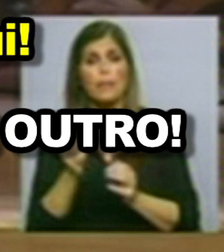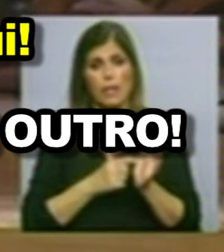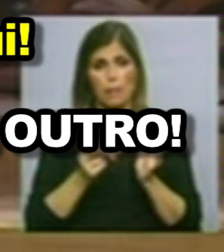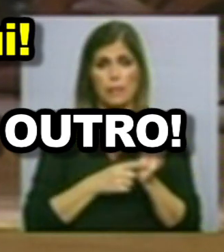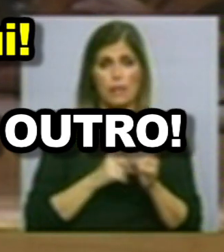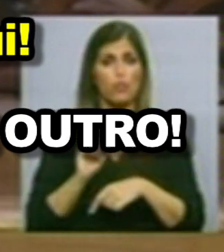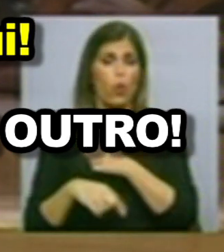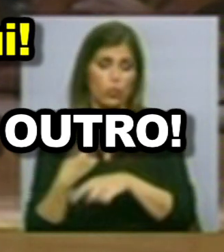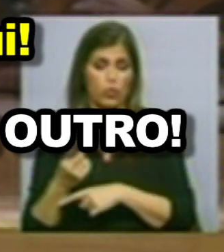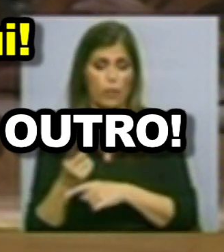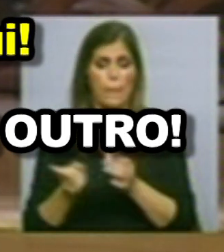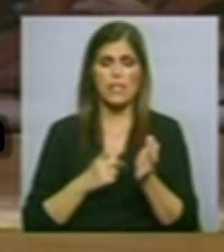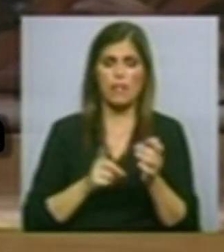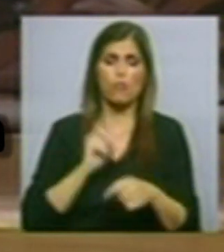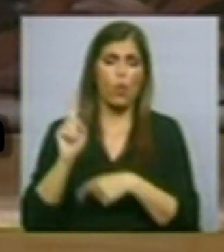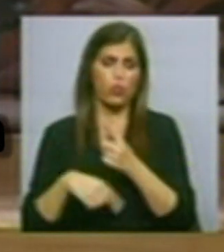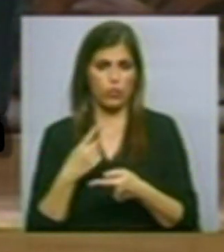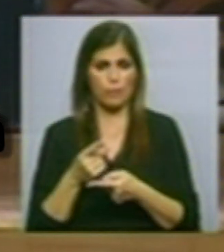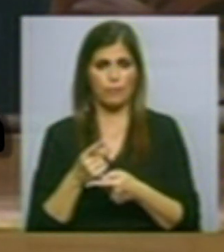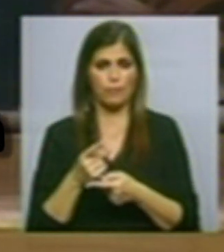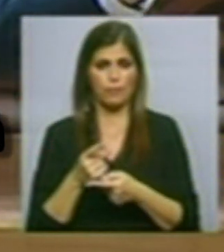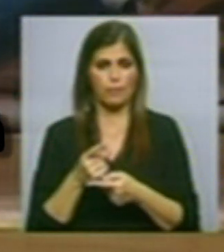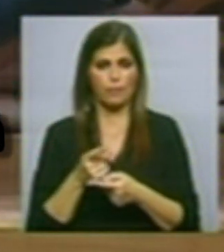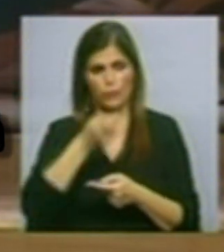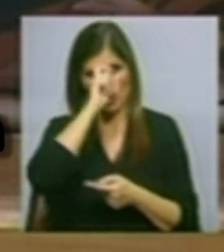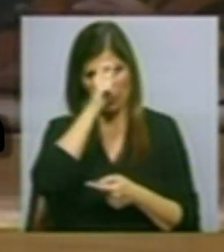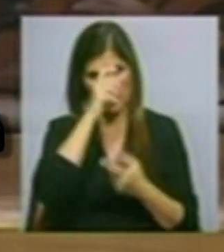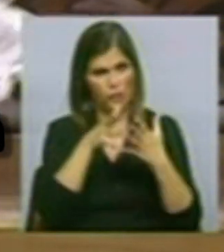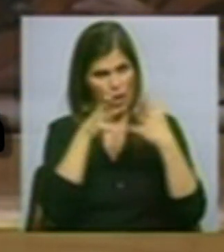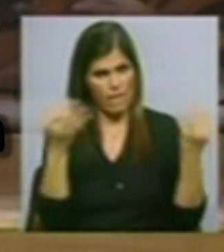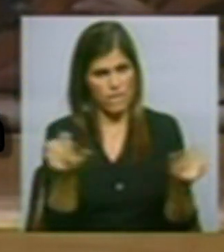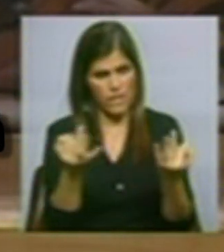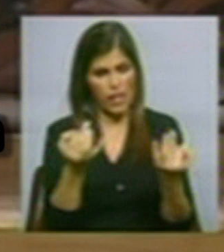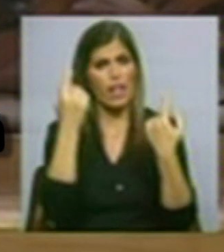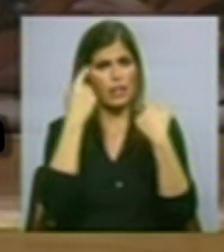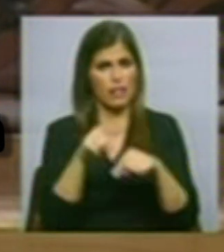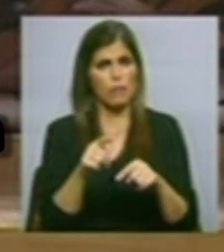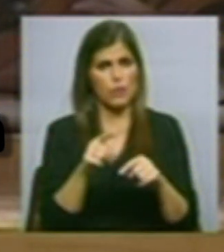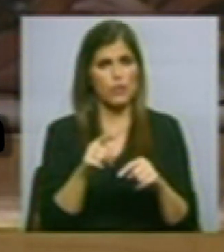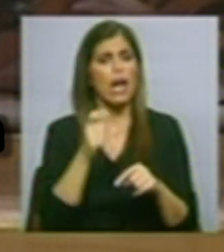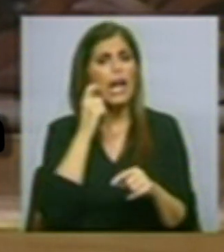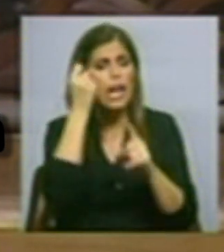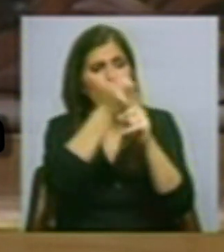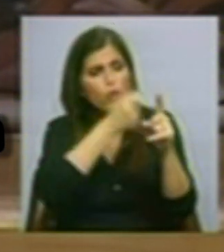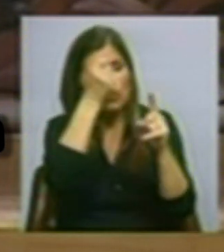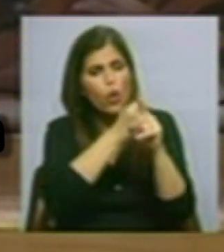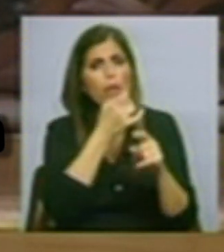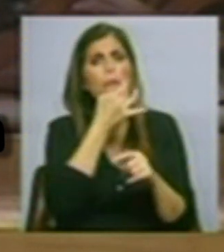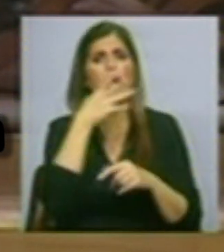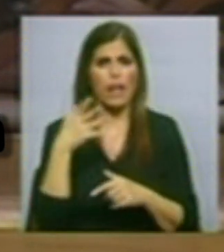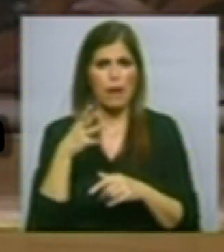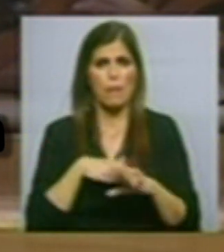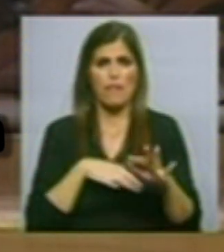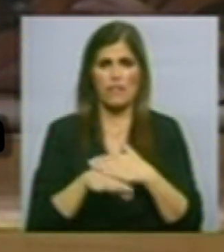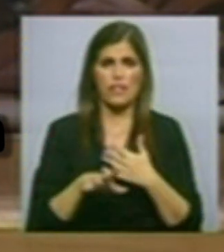outro. Precisamos de outro. E com o respeito enorme que temos àqueles que lutaram naquela manhã para fazer